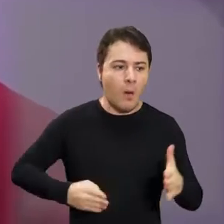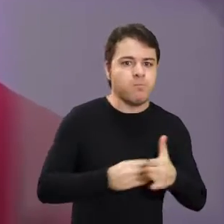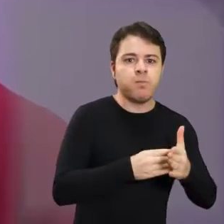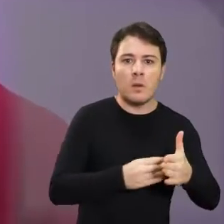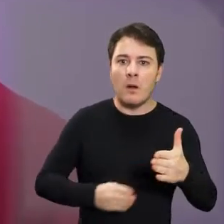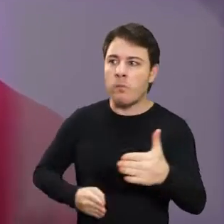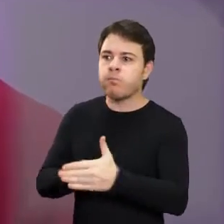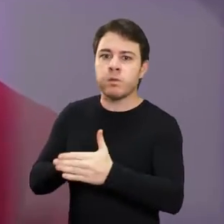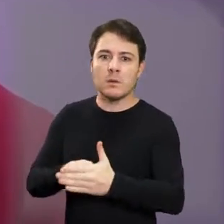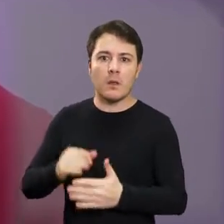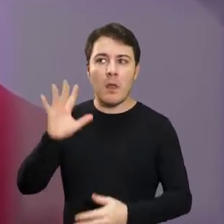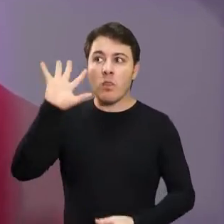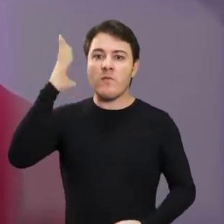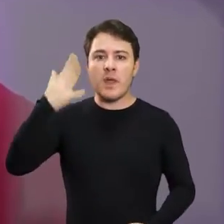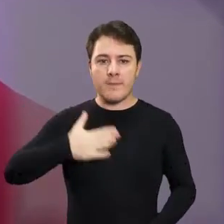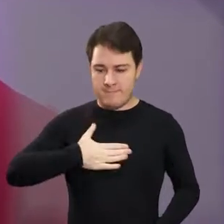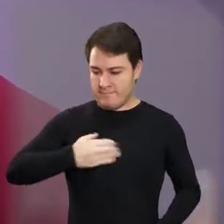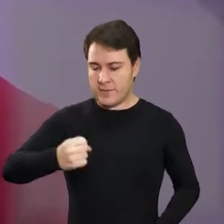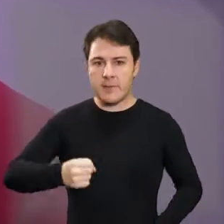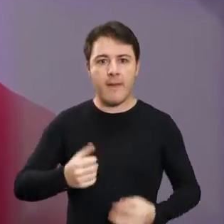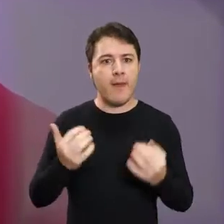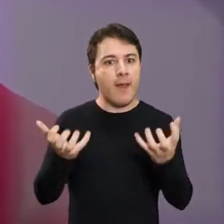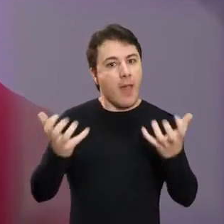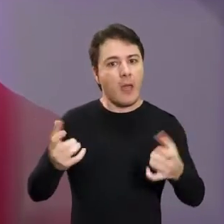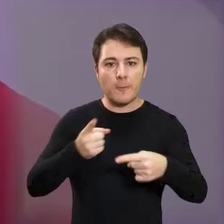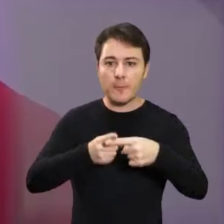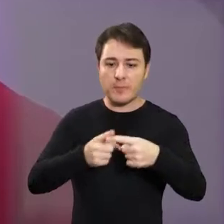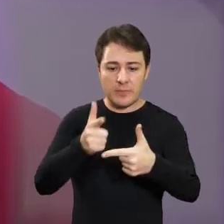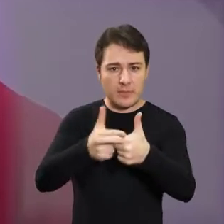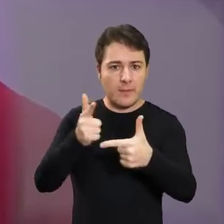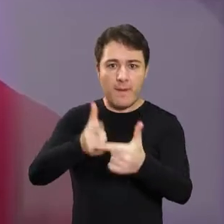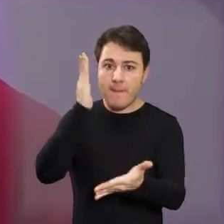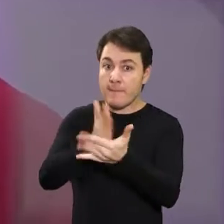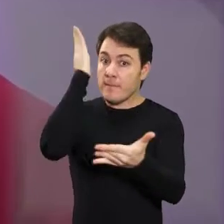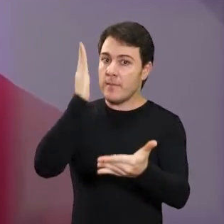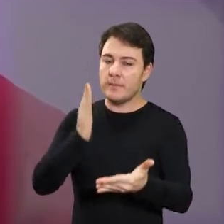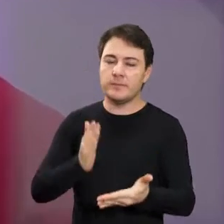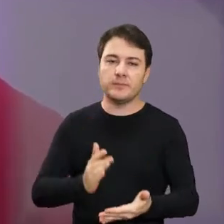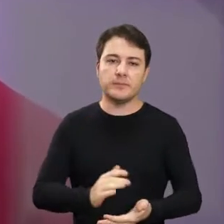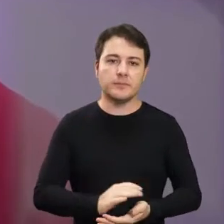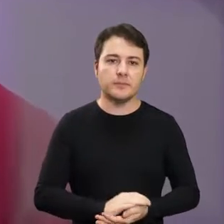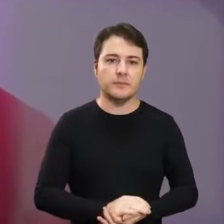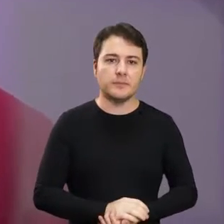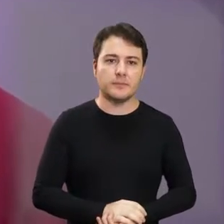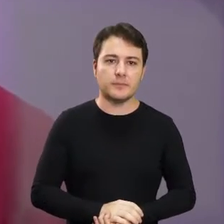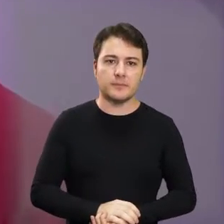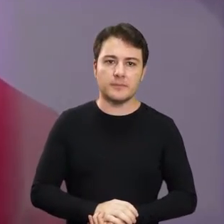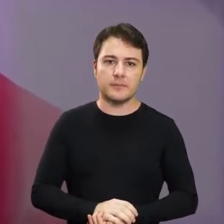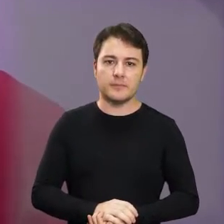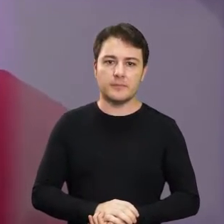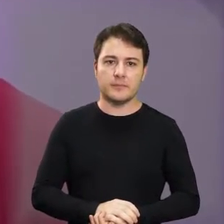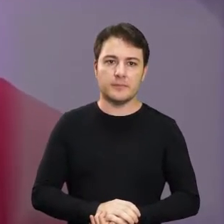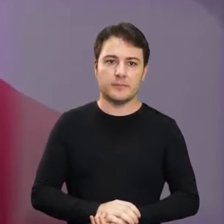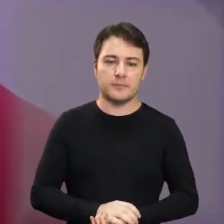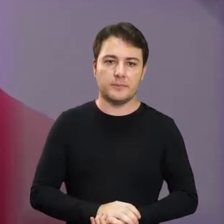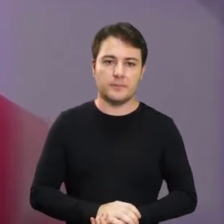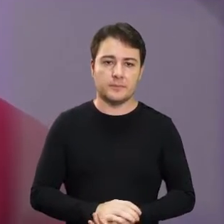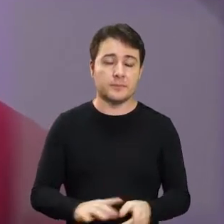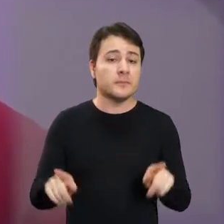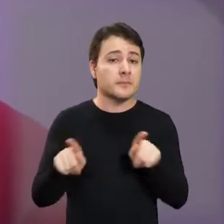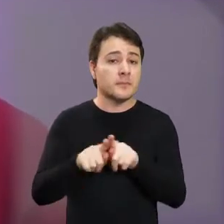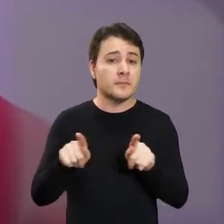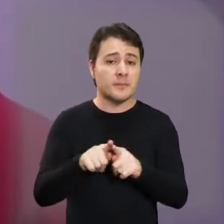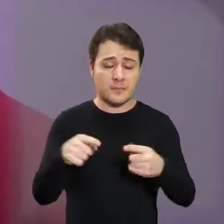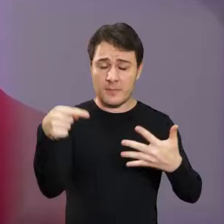hábito de encarar as dificuldades onde a solução seria ali o suicídio como uma forma de estratégia de enfrentamento. Um outro